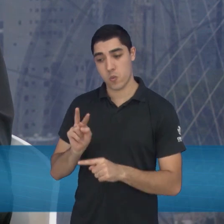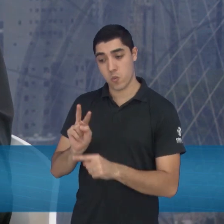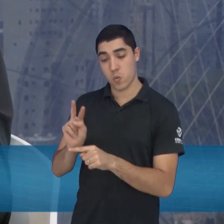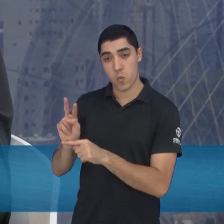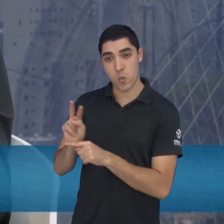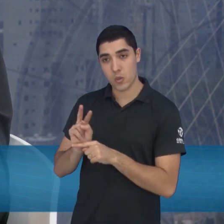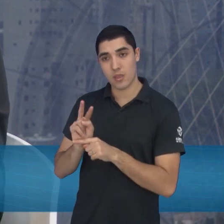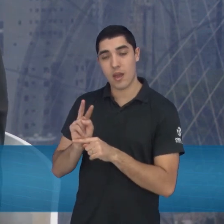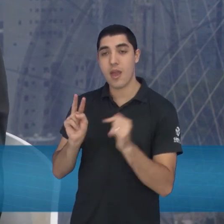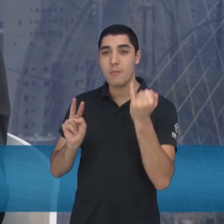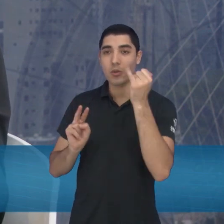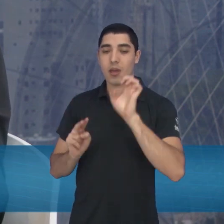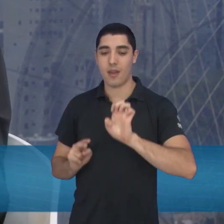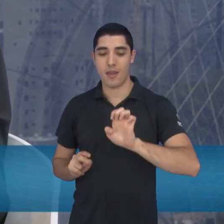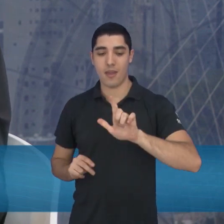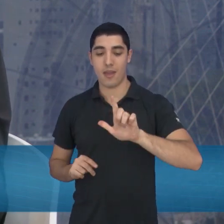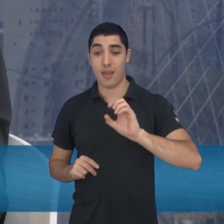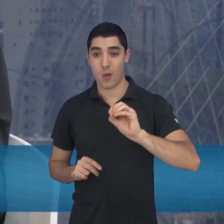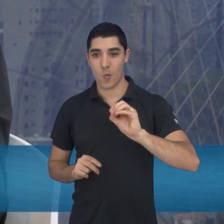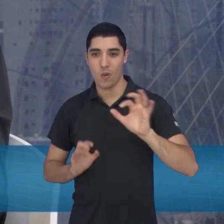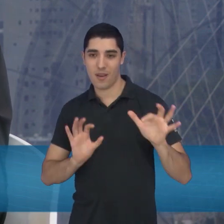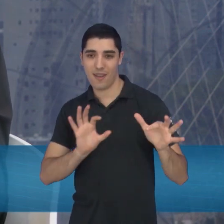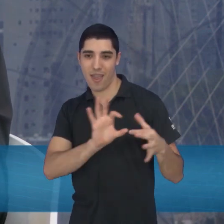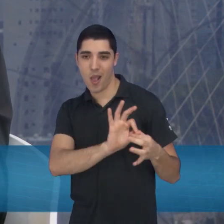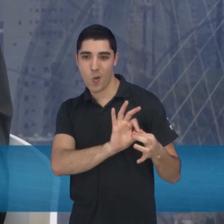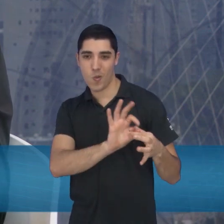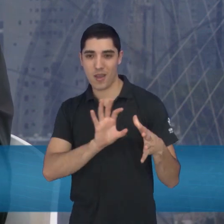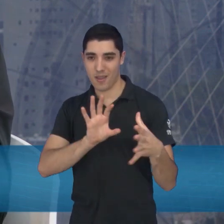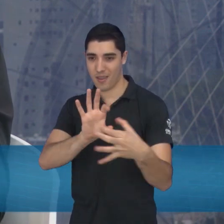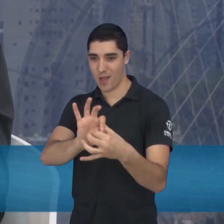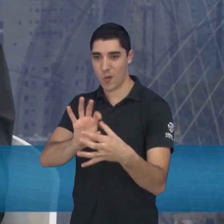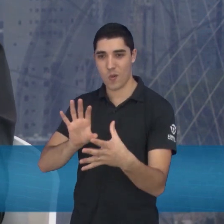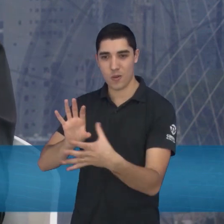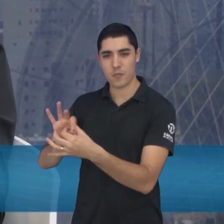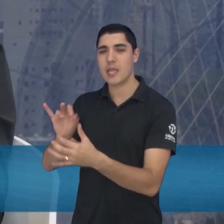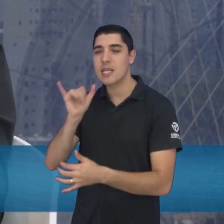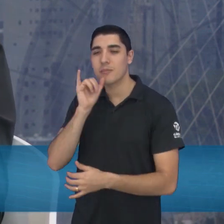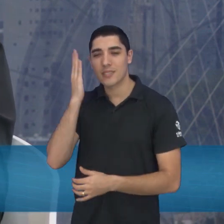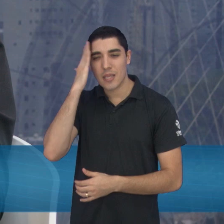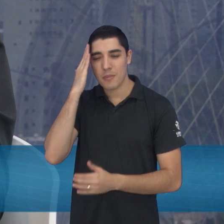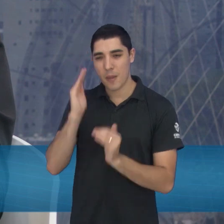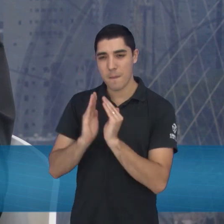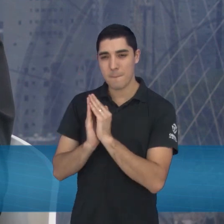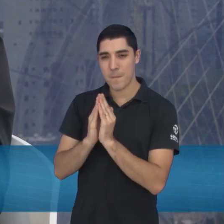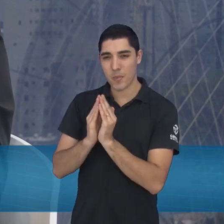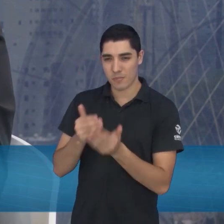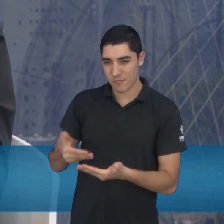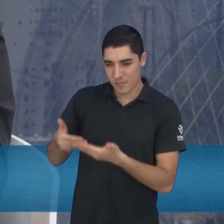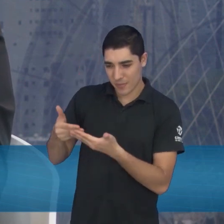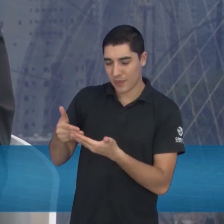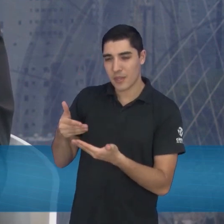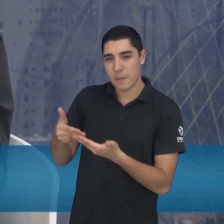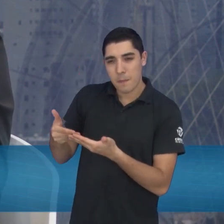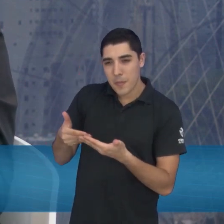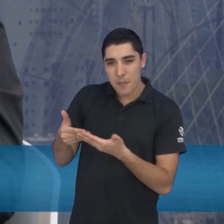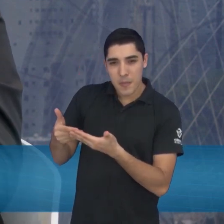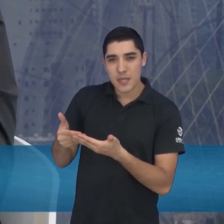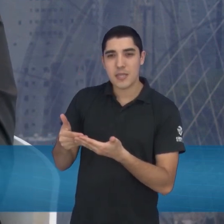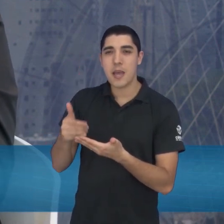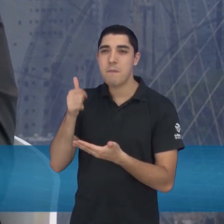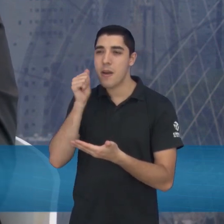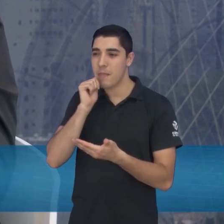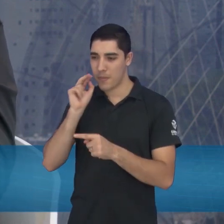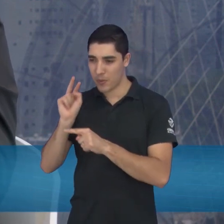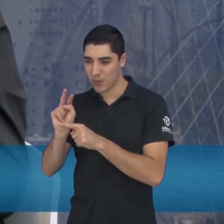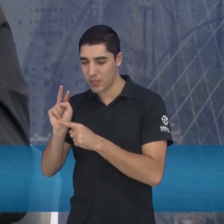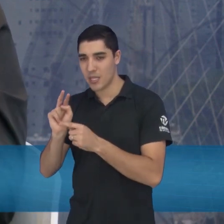elos. Para mim, esse seria o ideal do cuidado, não é? Tipo aquela bonequinha matriosca, bebezinho, né? A mãe protege, o